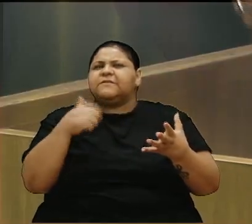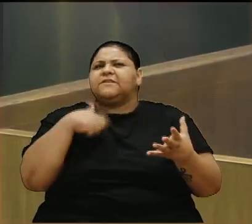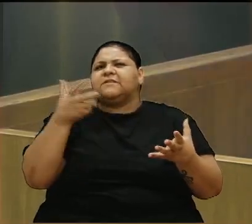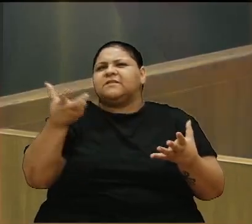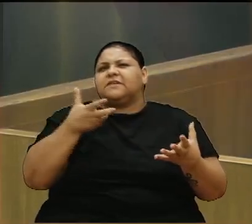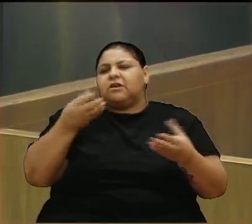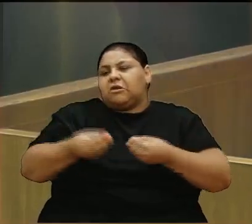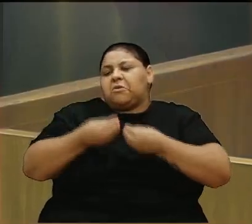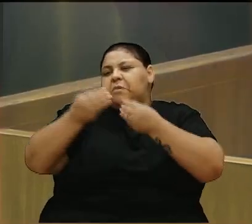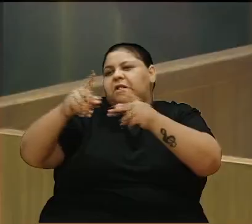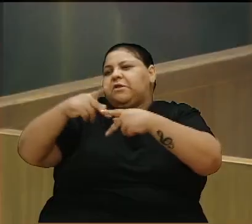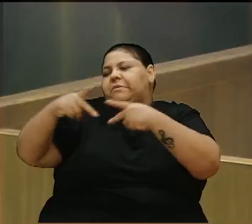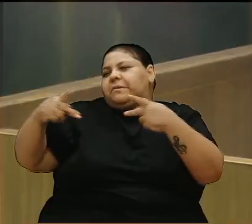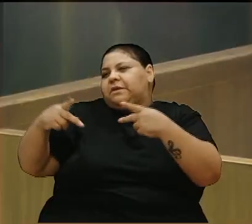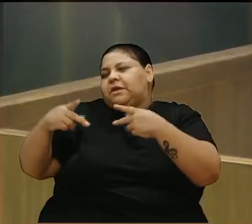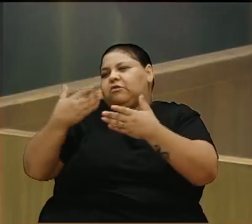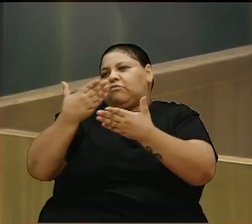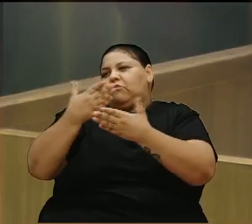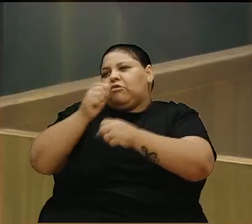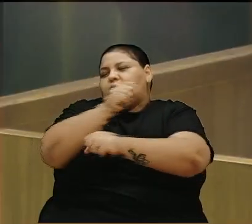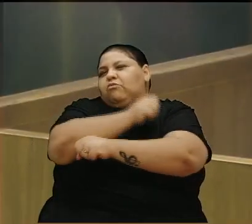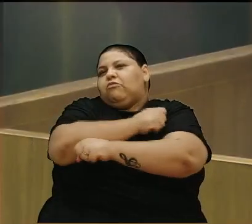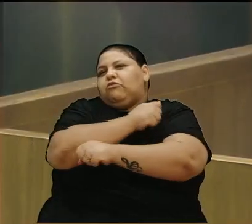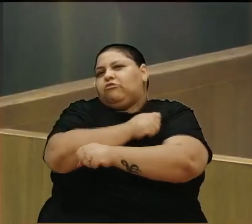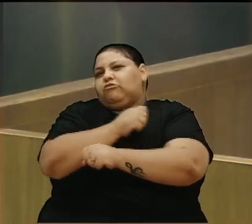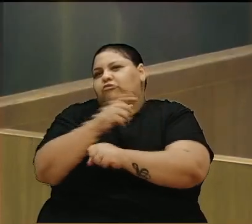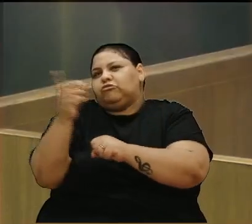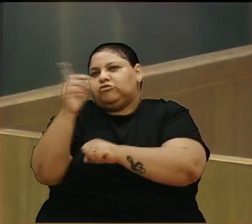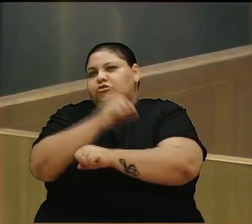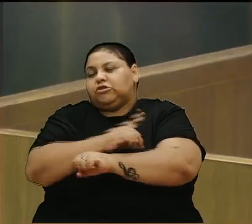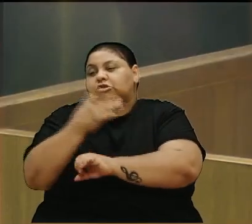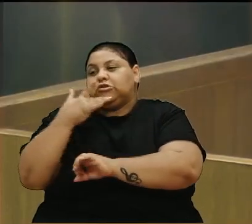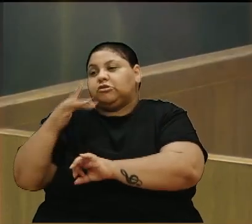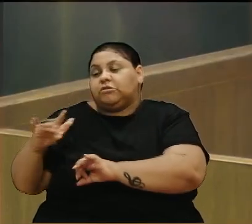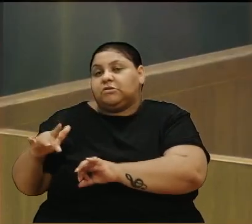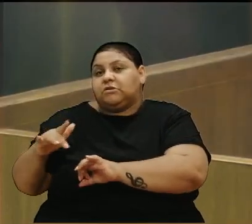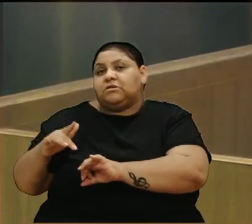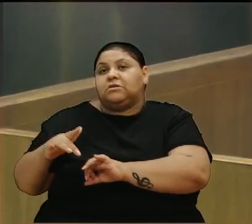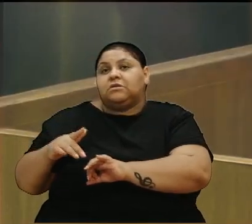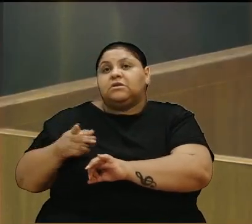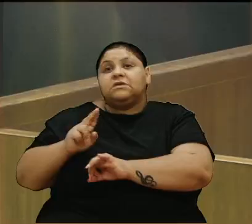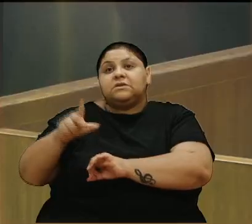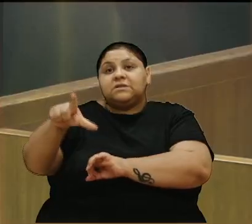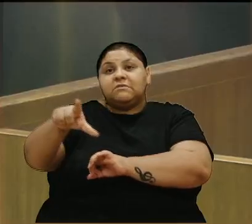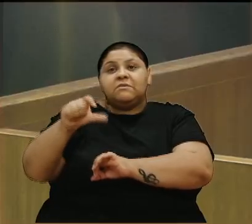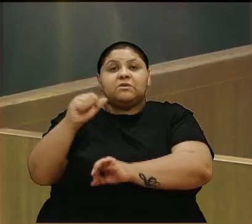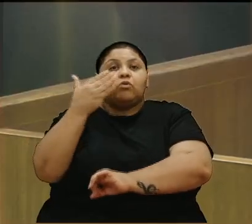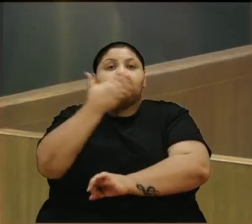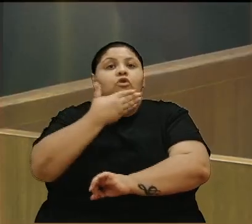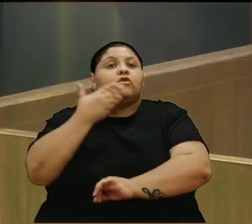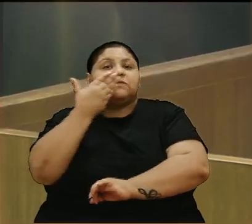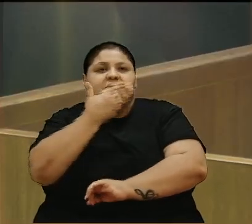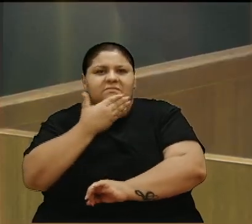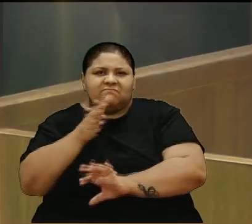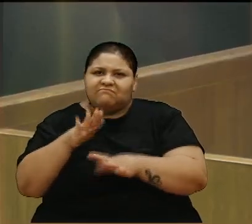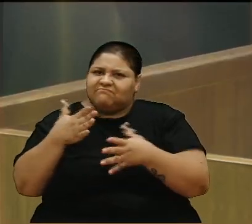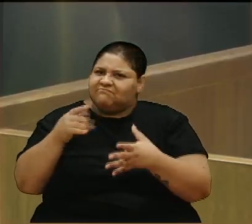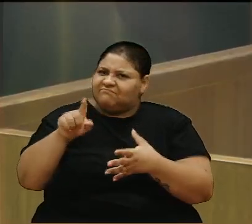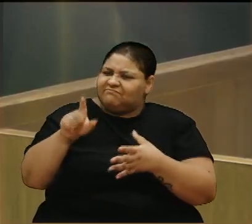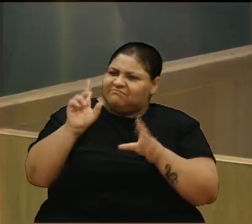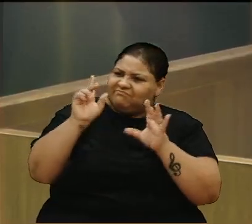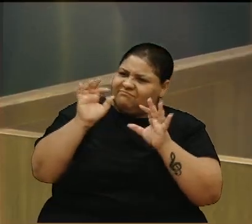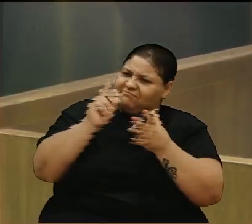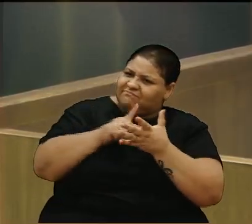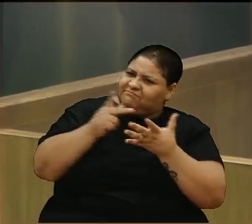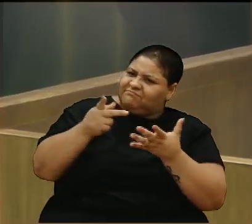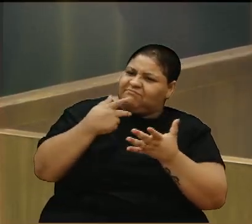dar um presentinho para os alunos em algum momento, de Dia da Criança ou de qualquer coisa, e a gente faz sempre a opção pelo doce. Será que é isso mesmo, né? A